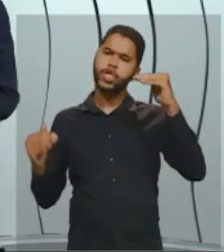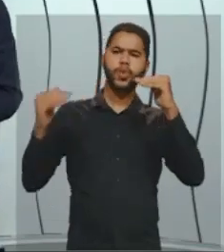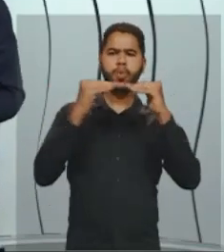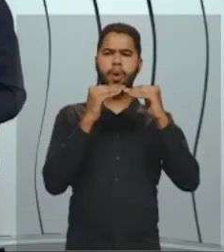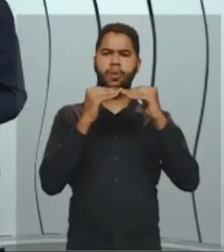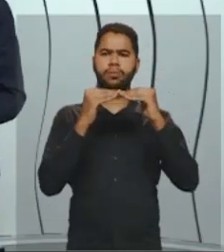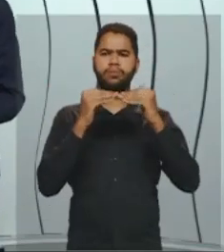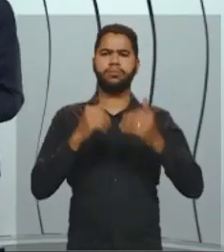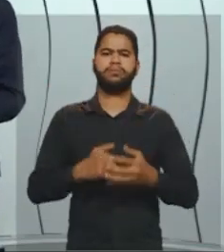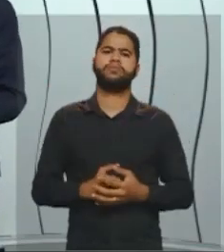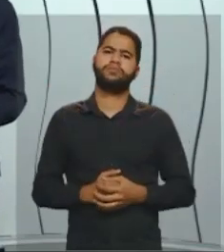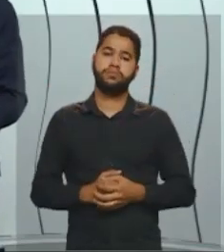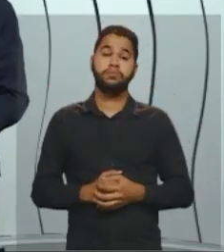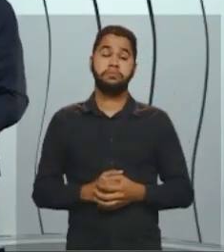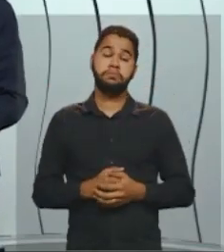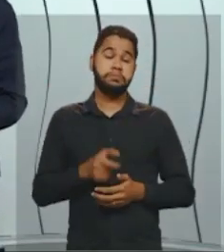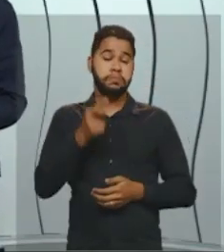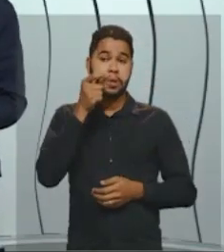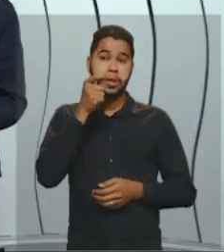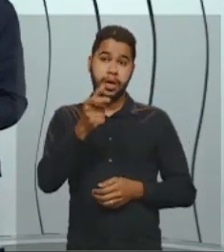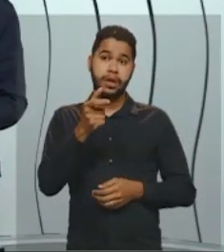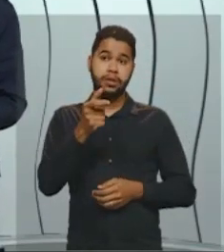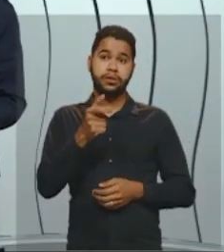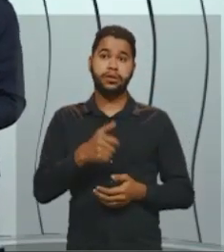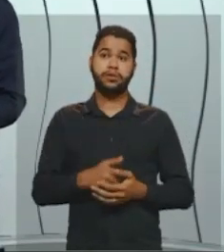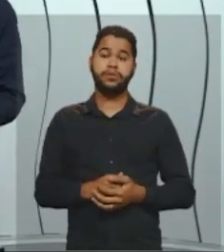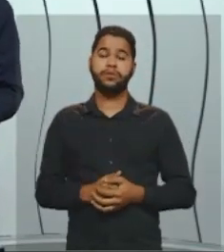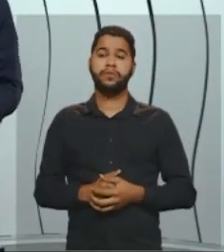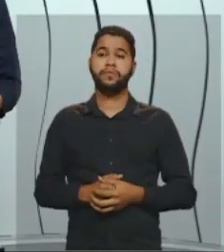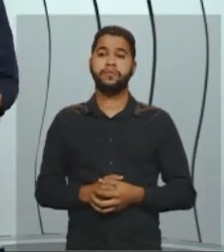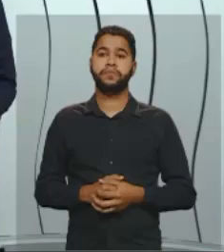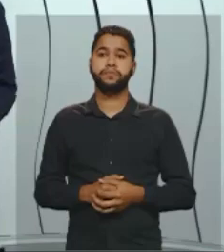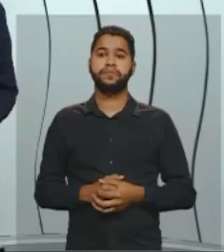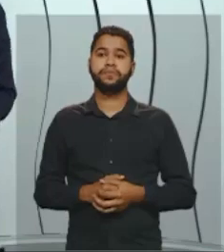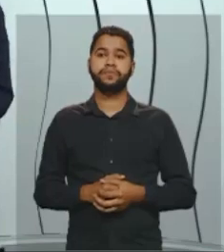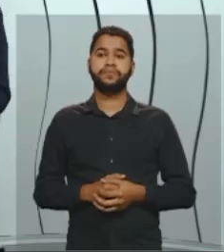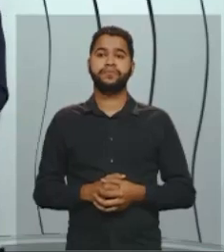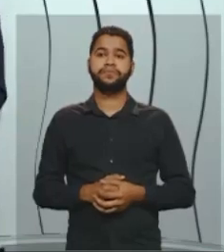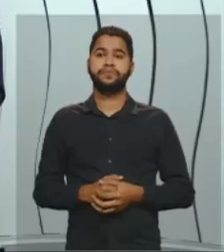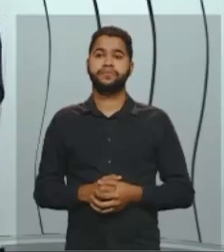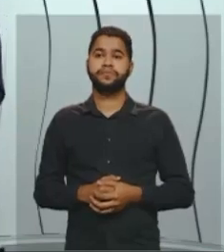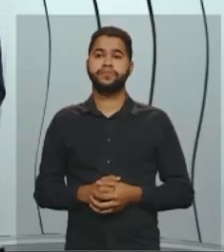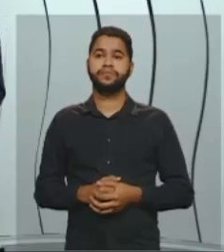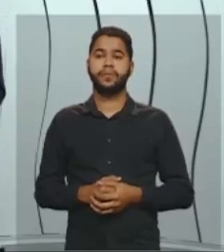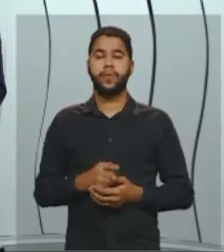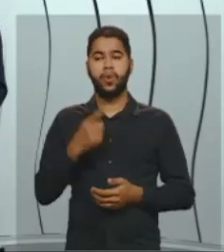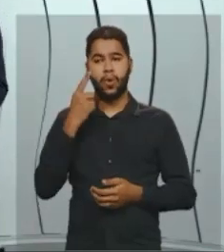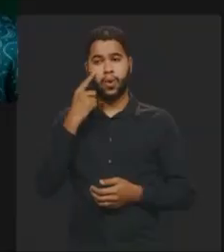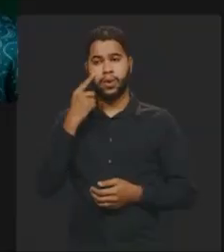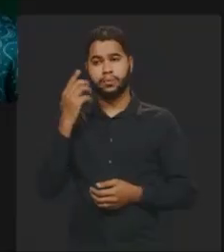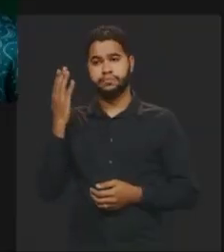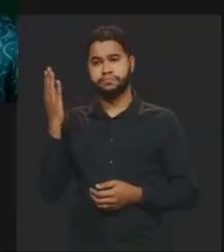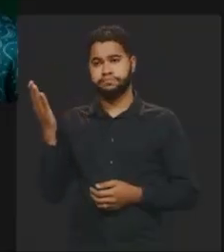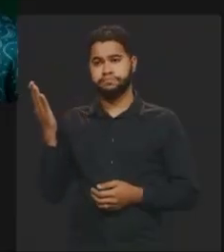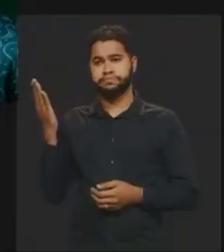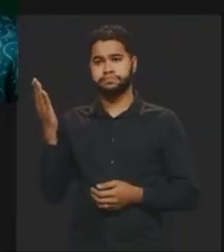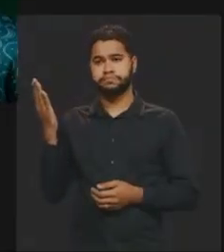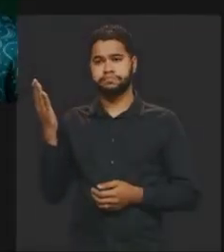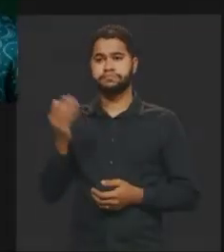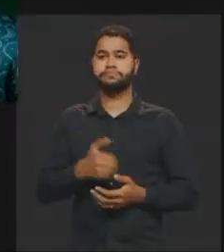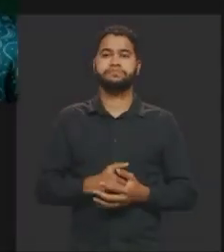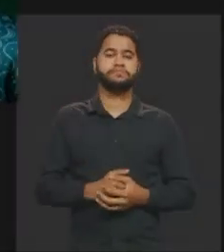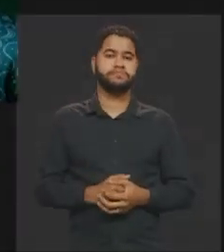aqui. Então, achei interessante, isso aqui também é rica essa imagem. Stop climate change before it changes